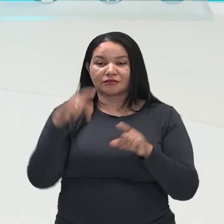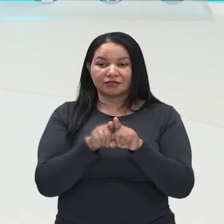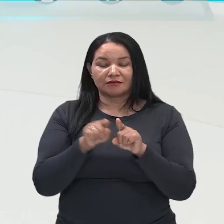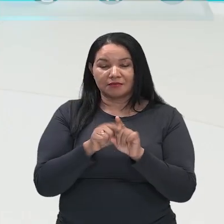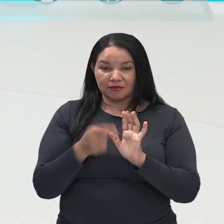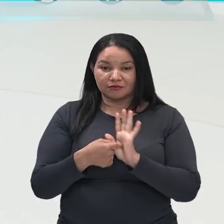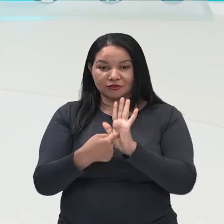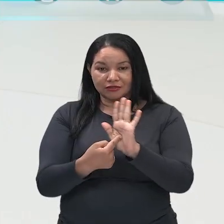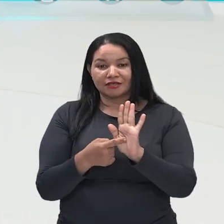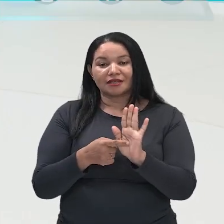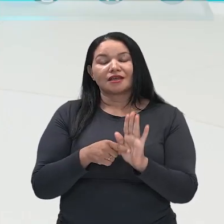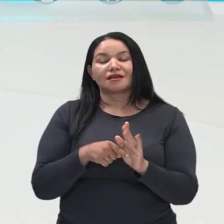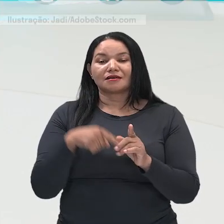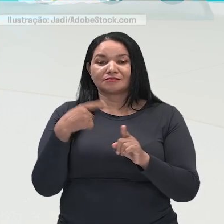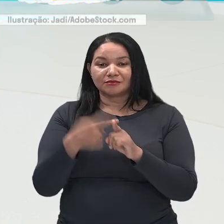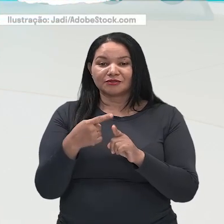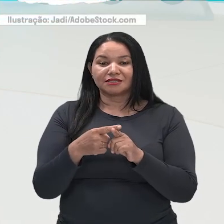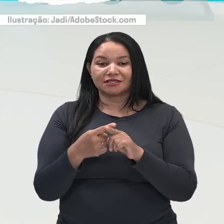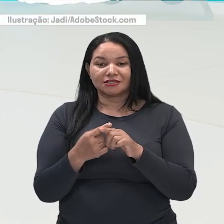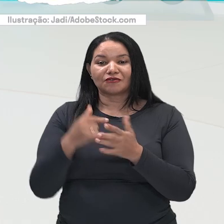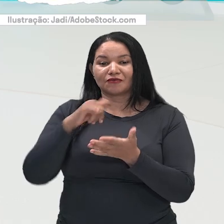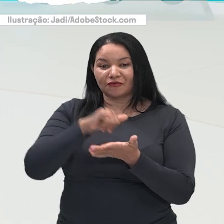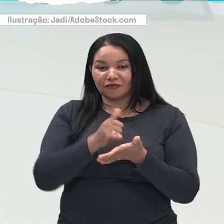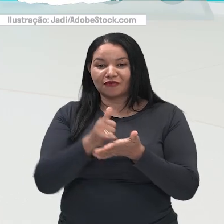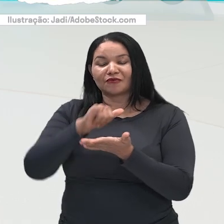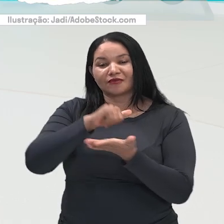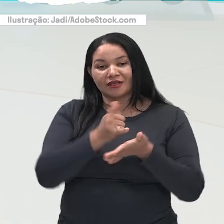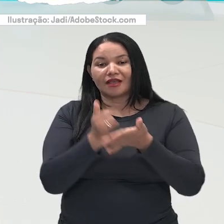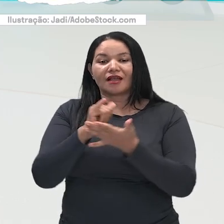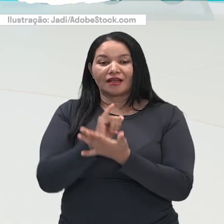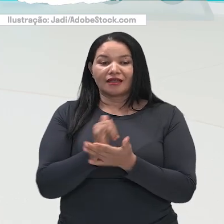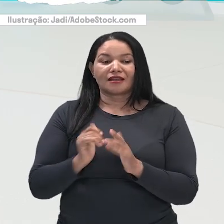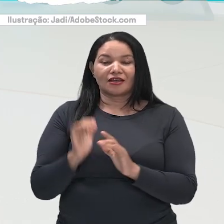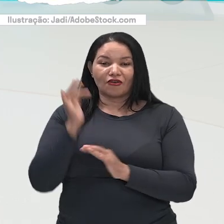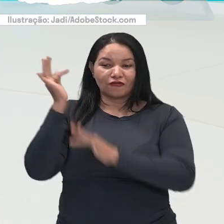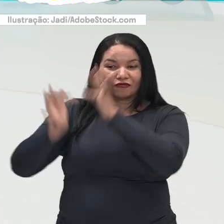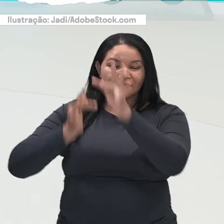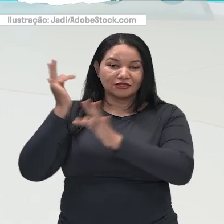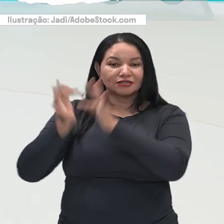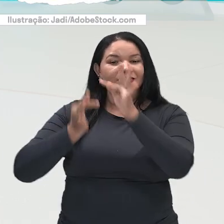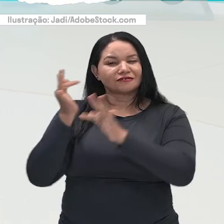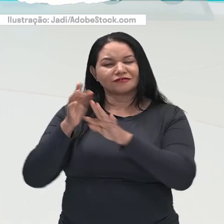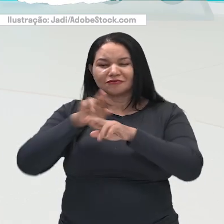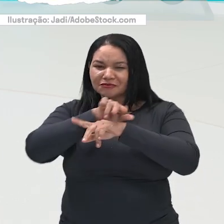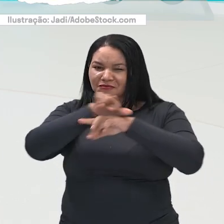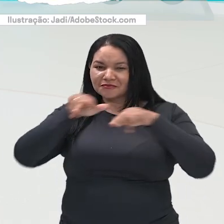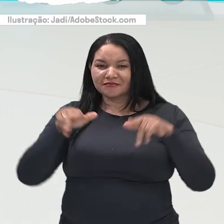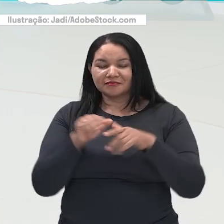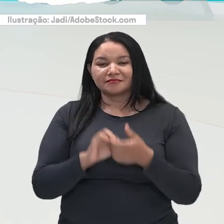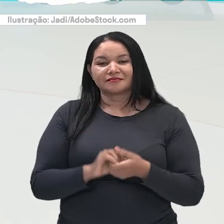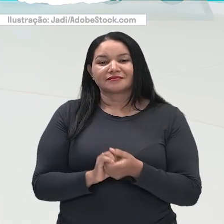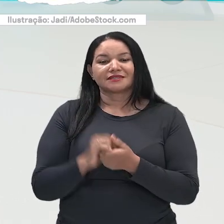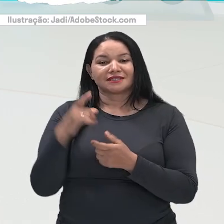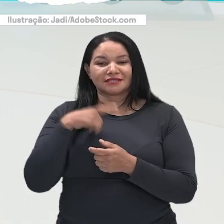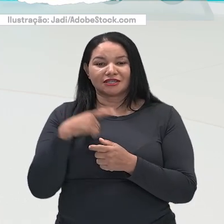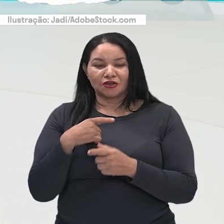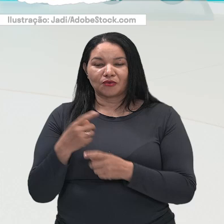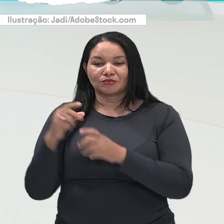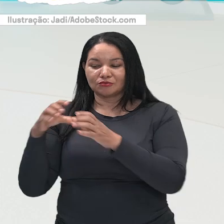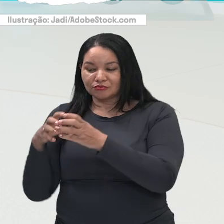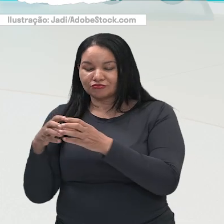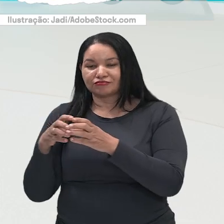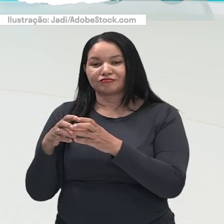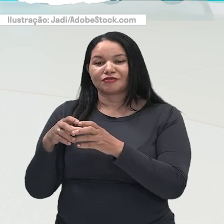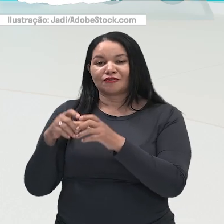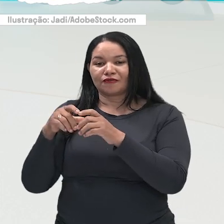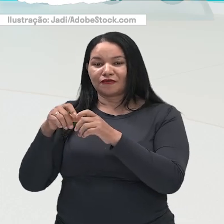vocês justamente essa questão do festival. Nós temos aqui o Bumba Meu Boi e o Boi Bumbá, o